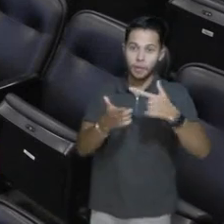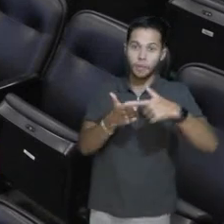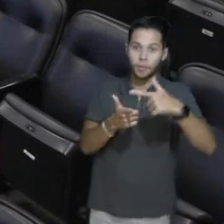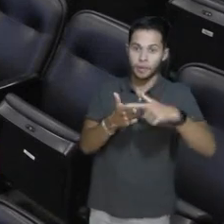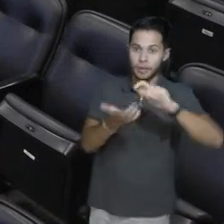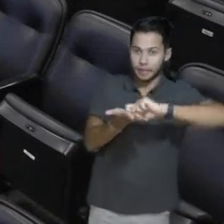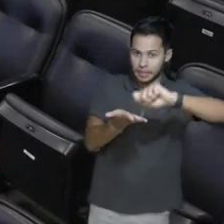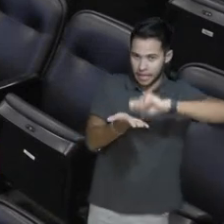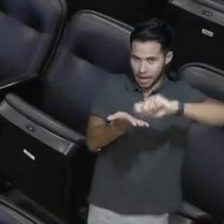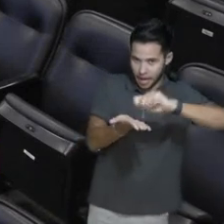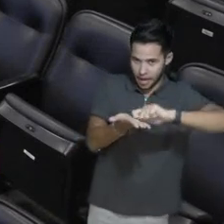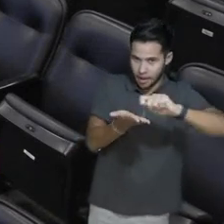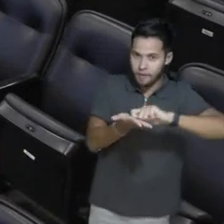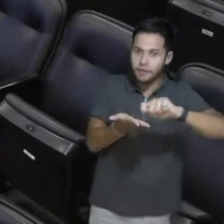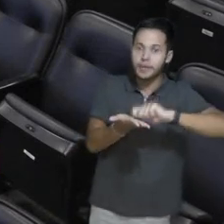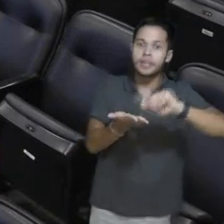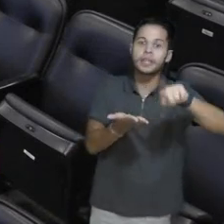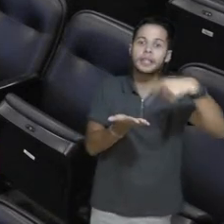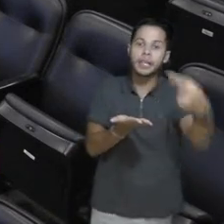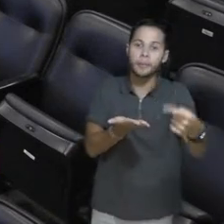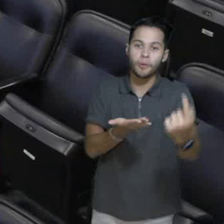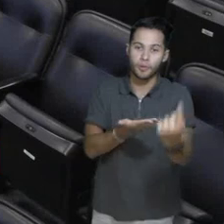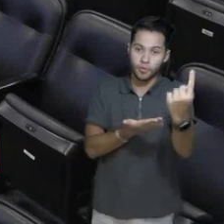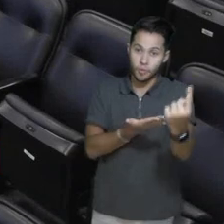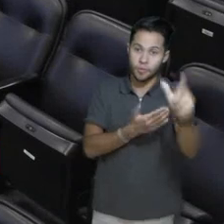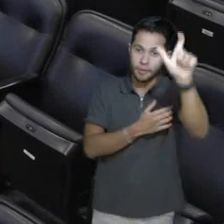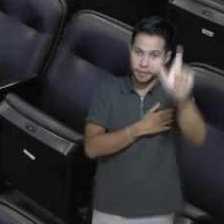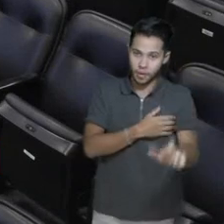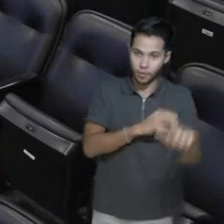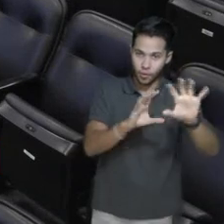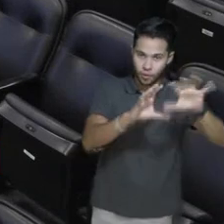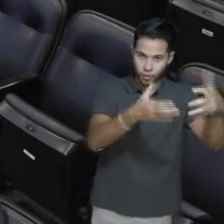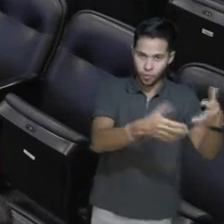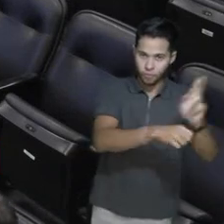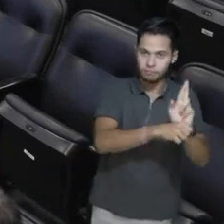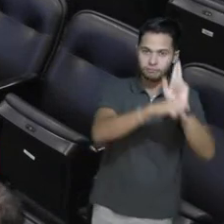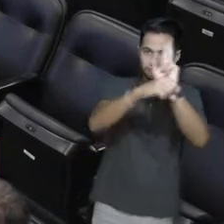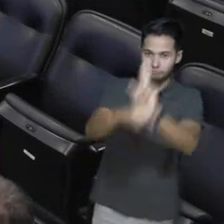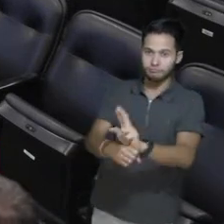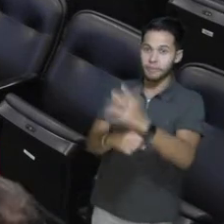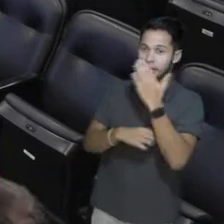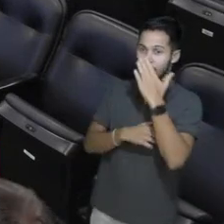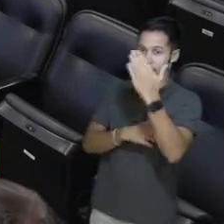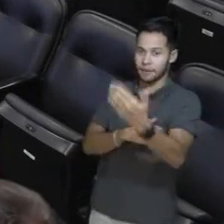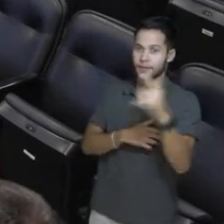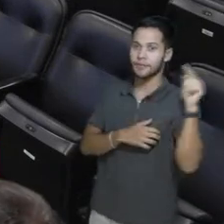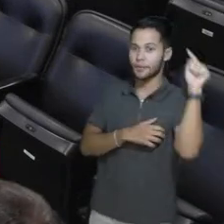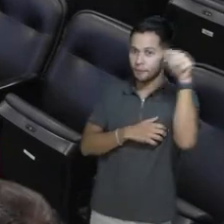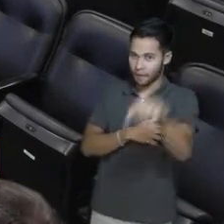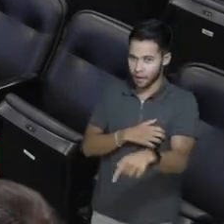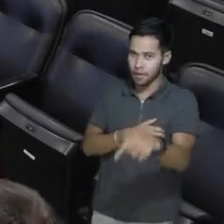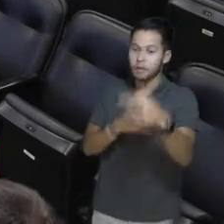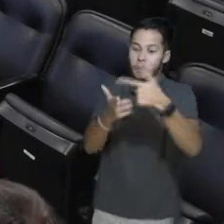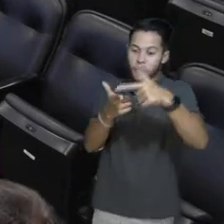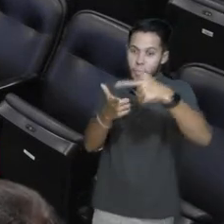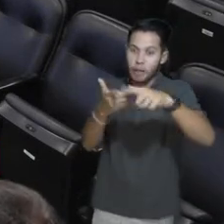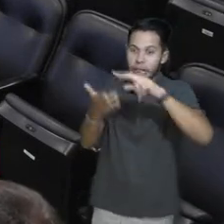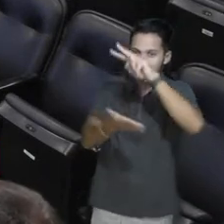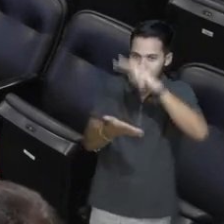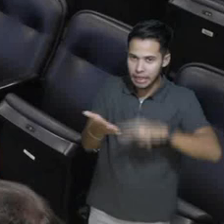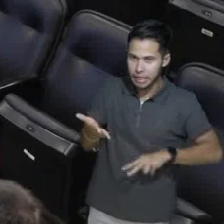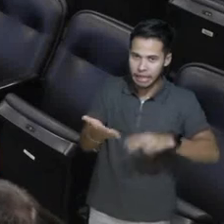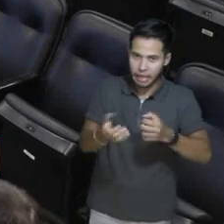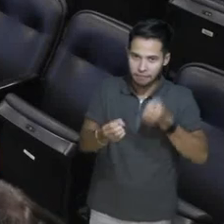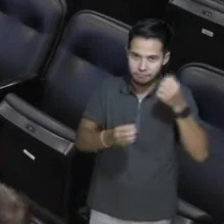vou pedir para que os representantes né de cada grupo venham aqui à frente para que a gente possa ler esses problemas e os demais aí são convidados